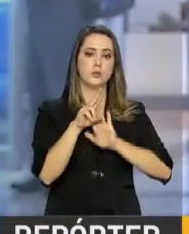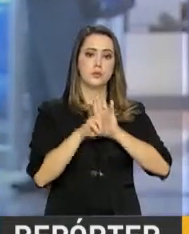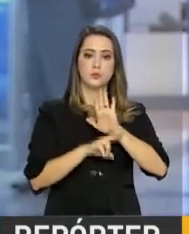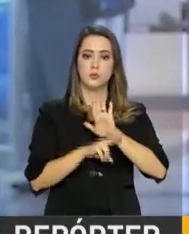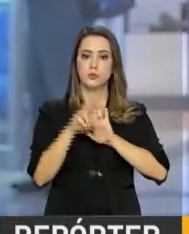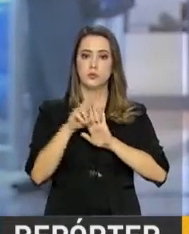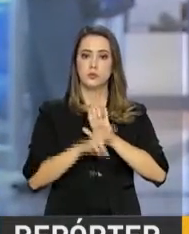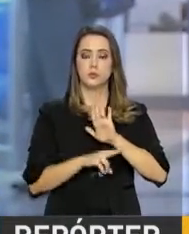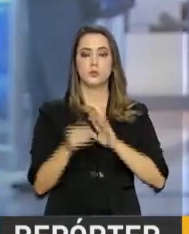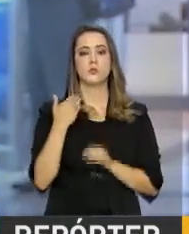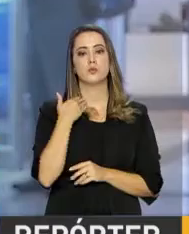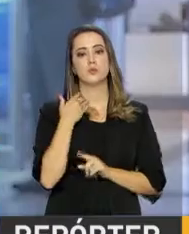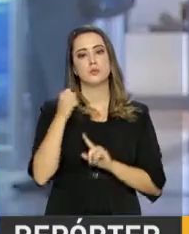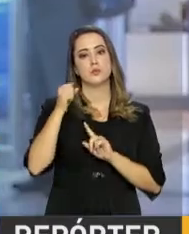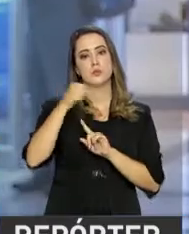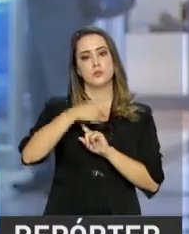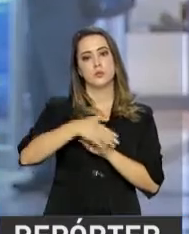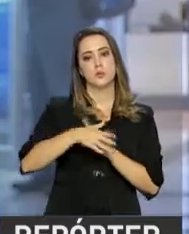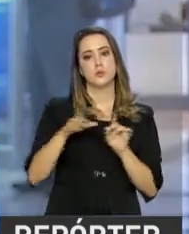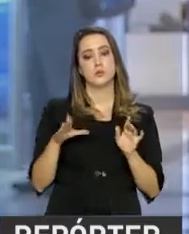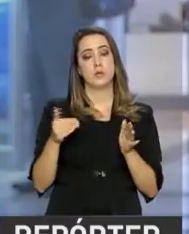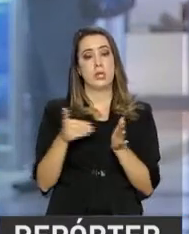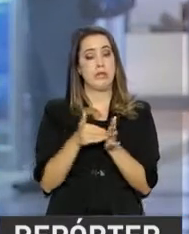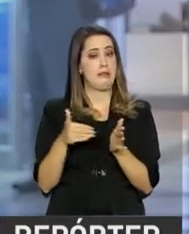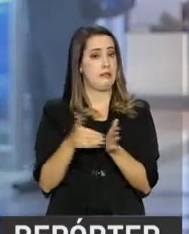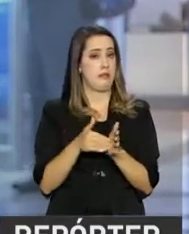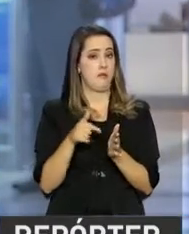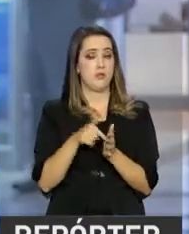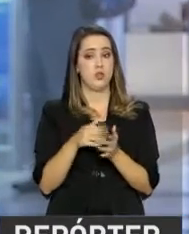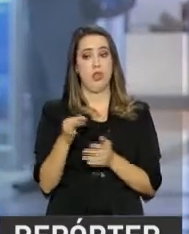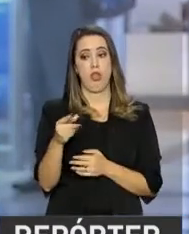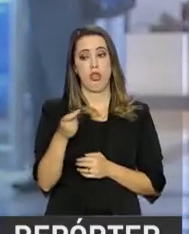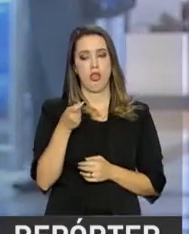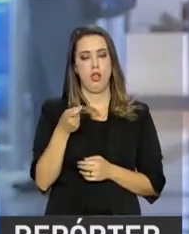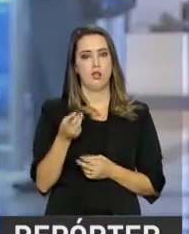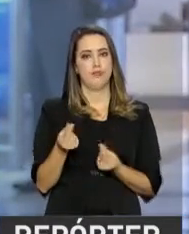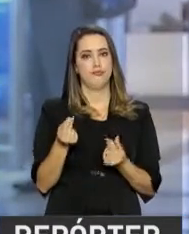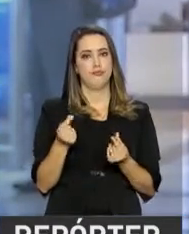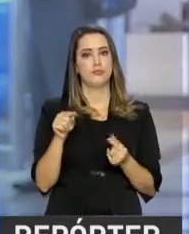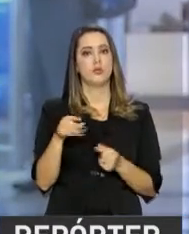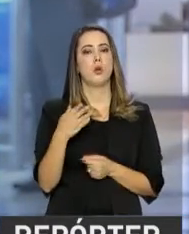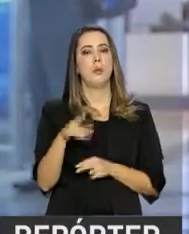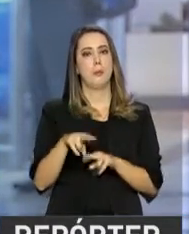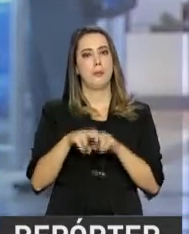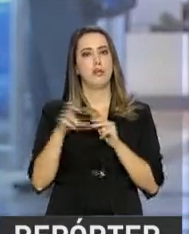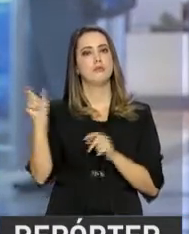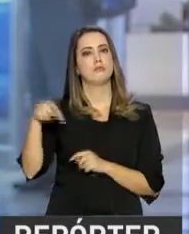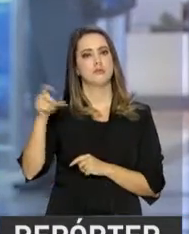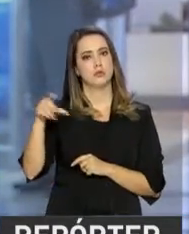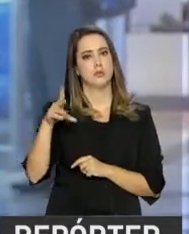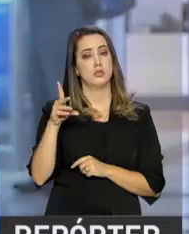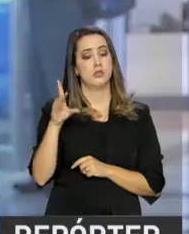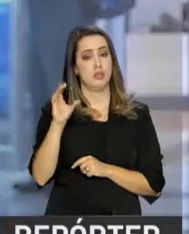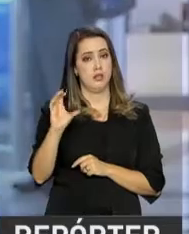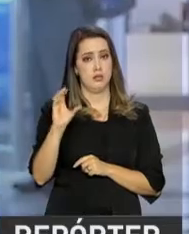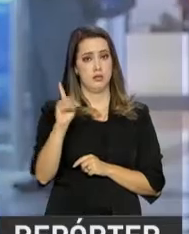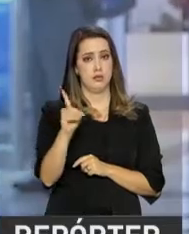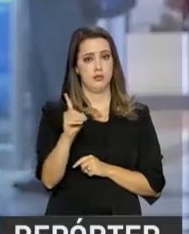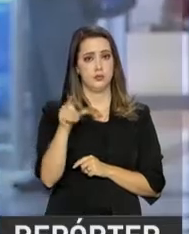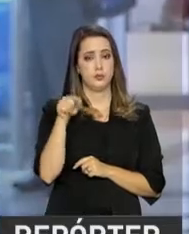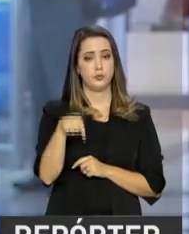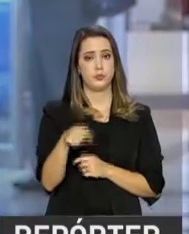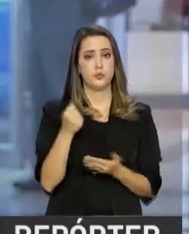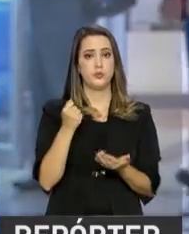o banco central vai limitar as taxas cobradas dos lojistas pelas operadoras de cartões de débito que é uma modalidade